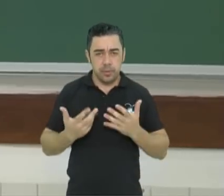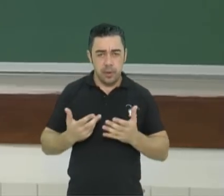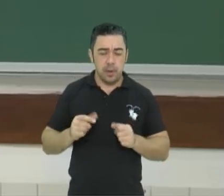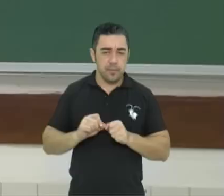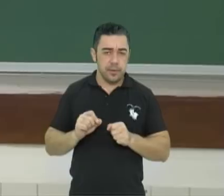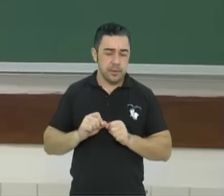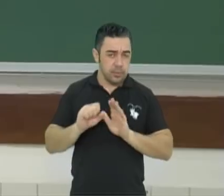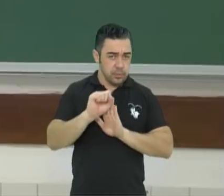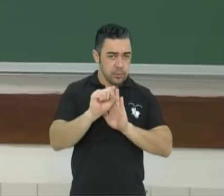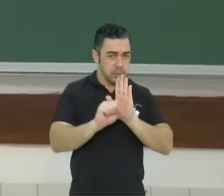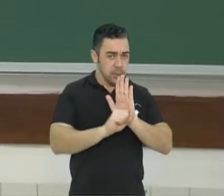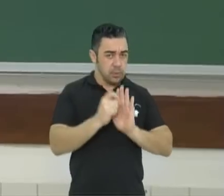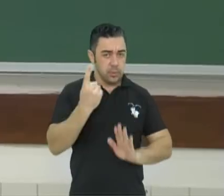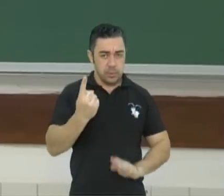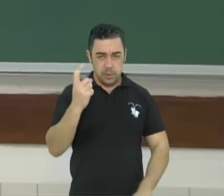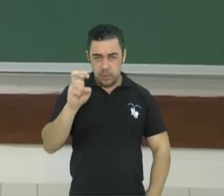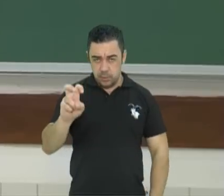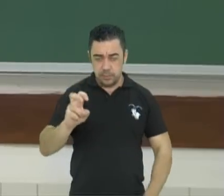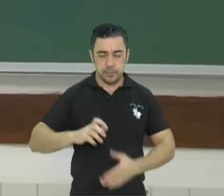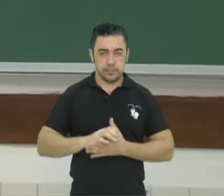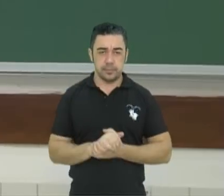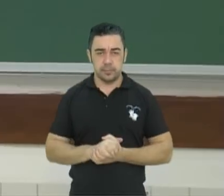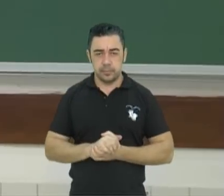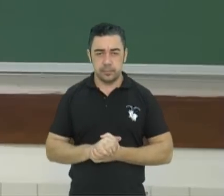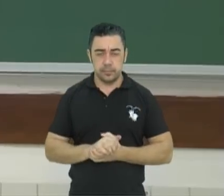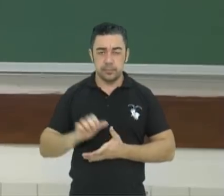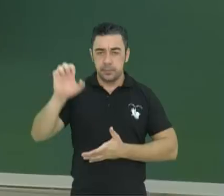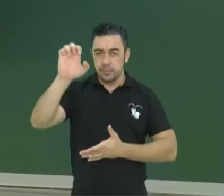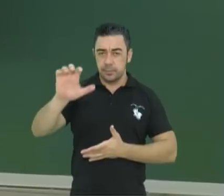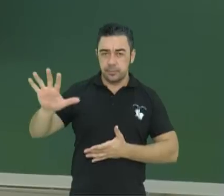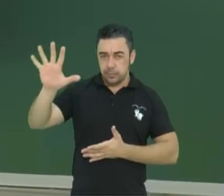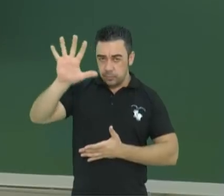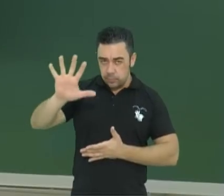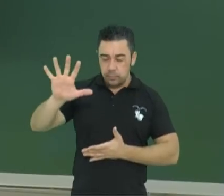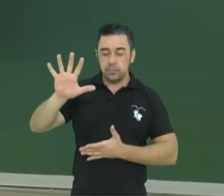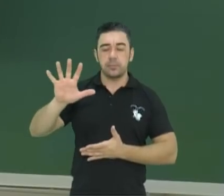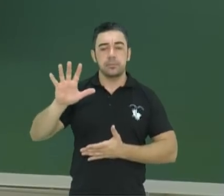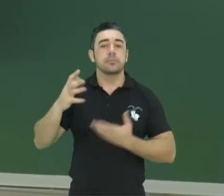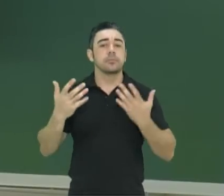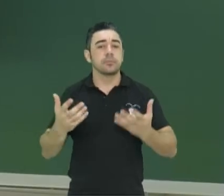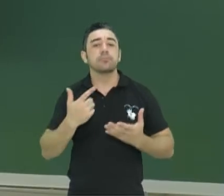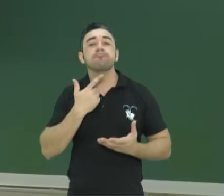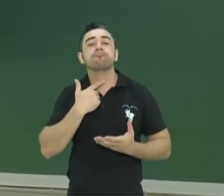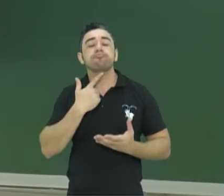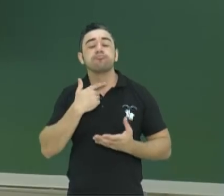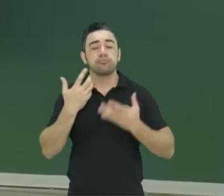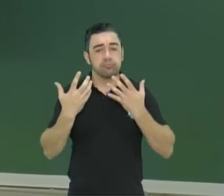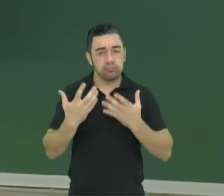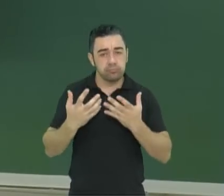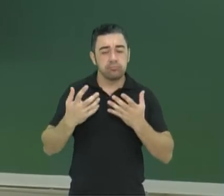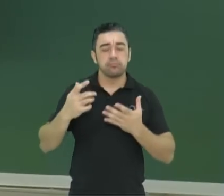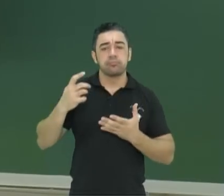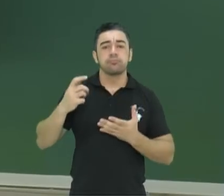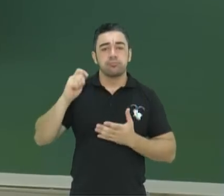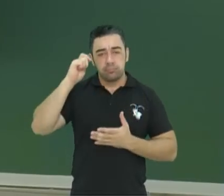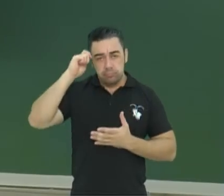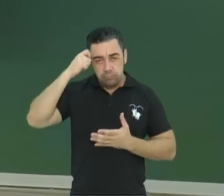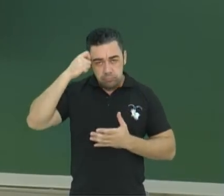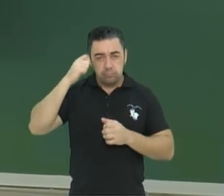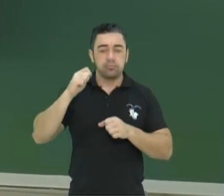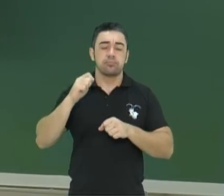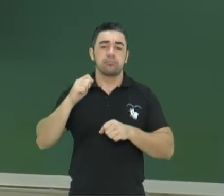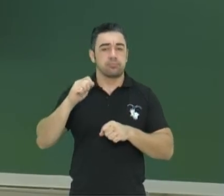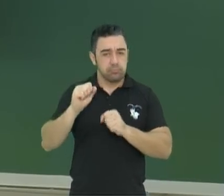XV. Tudo bem? Então os europeus, que por sua vez eles desejam os escravos, começa